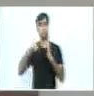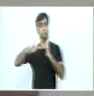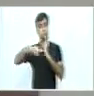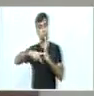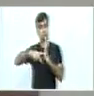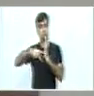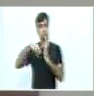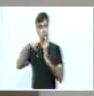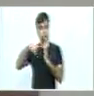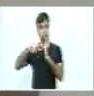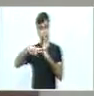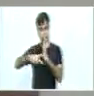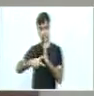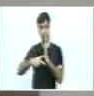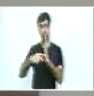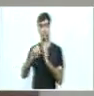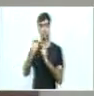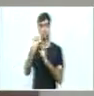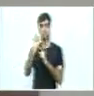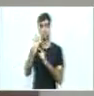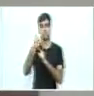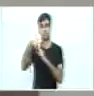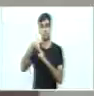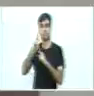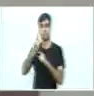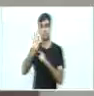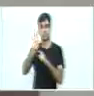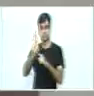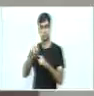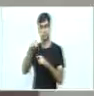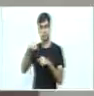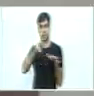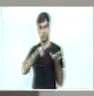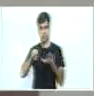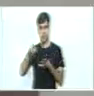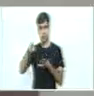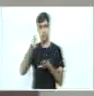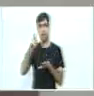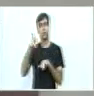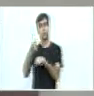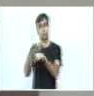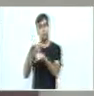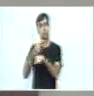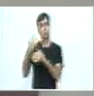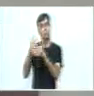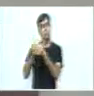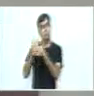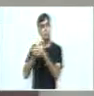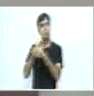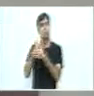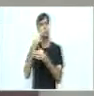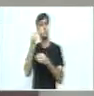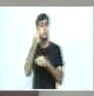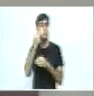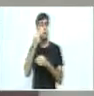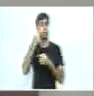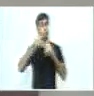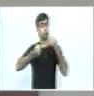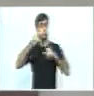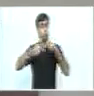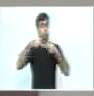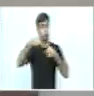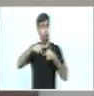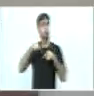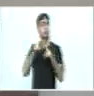sindicato, o Sindiut, essa semana, me procurou para uma discussão dentro dessa casa, até